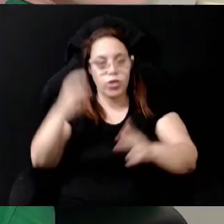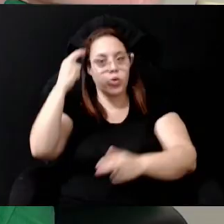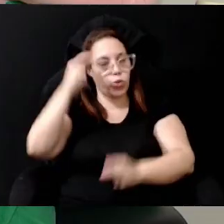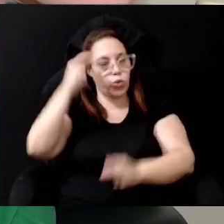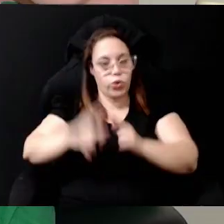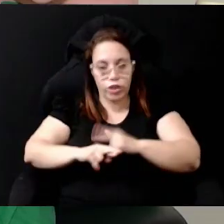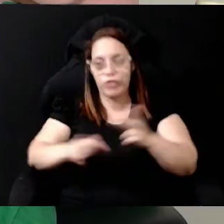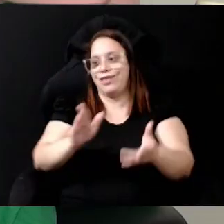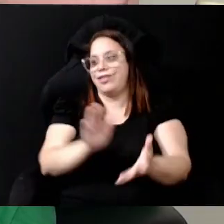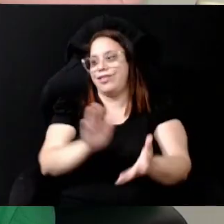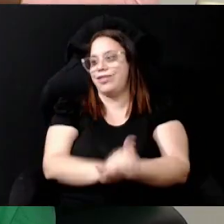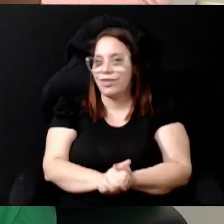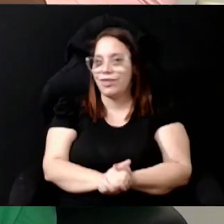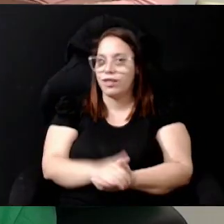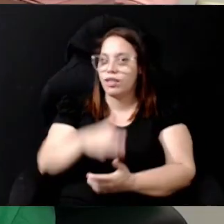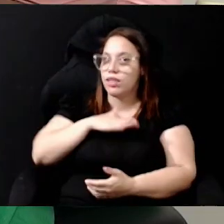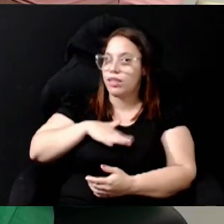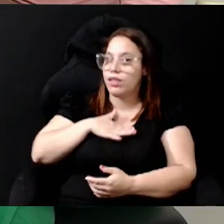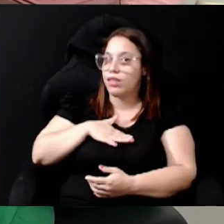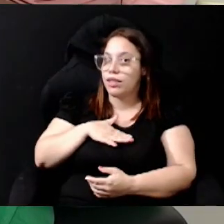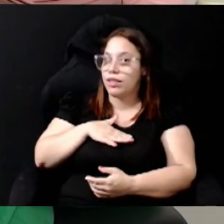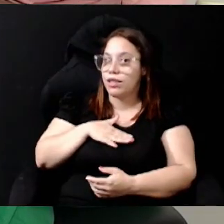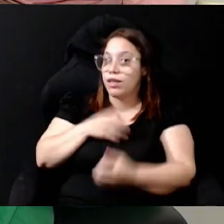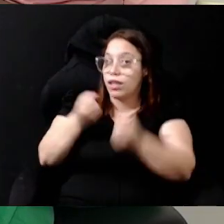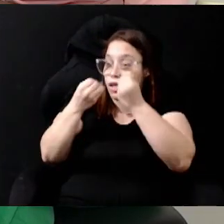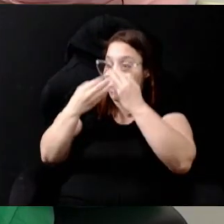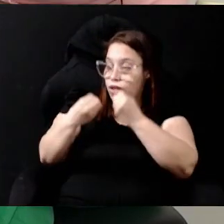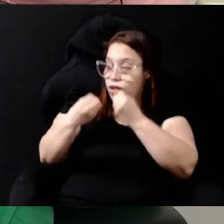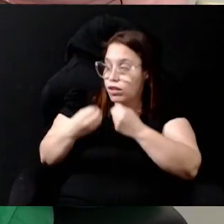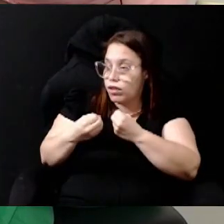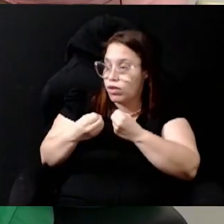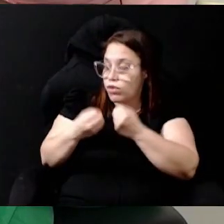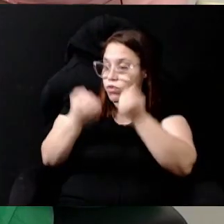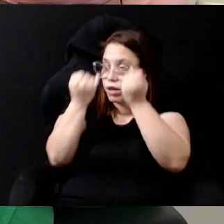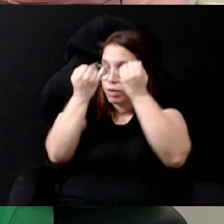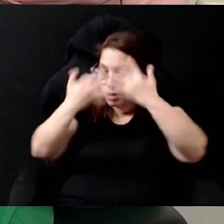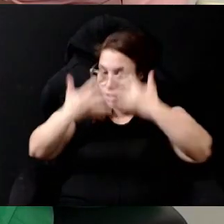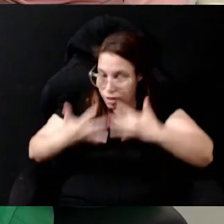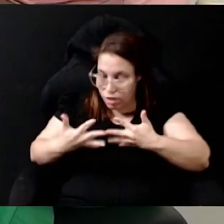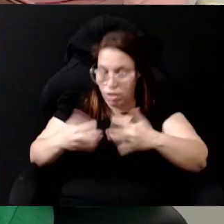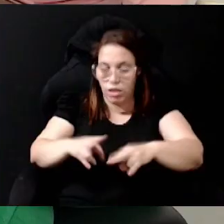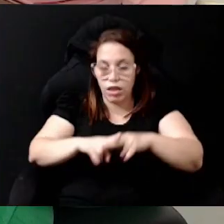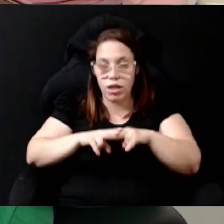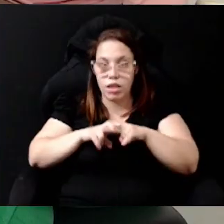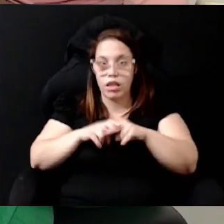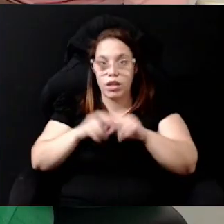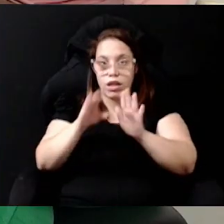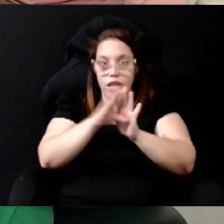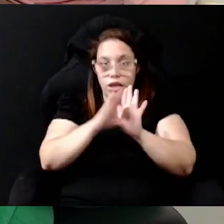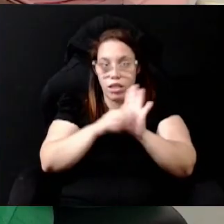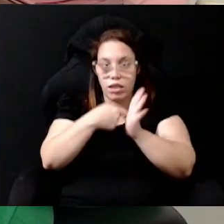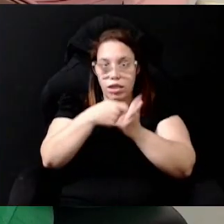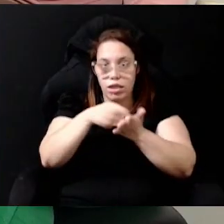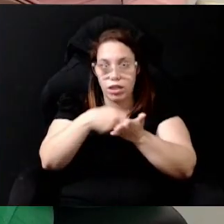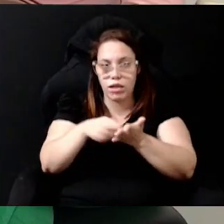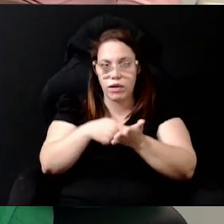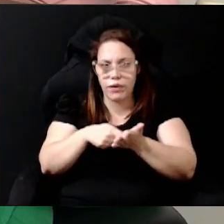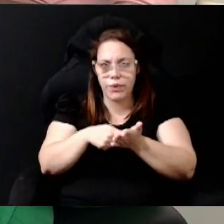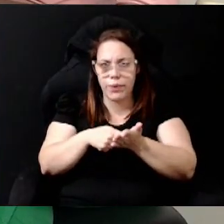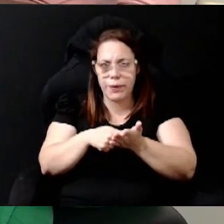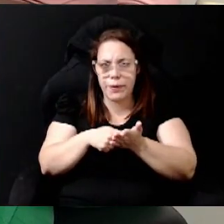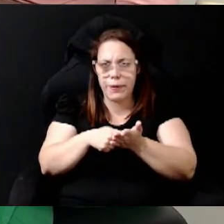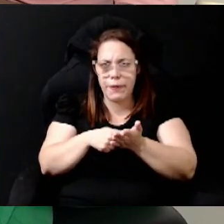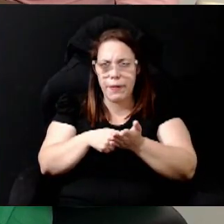povos diferentes e culturas diferentes, né? Eu gostaria que você explicasse, Valéria, por favor, que eu fiz muitas